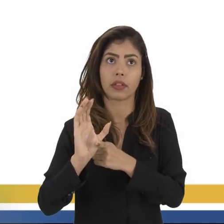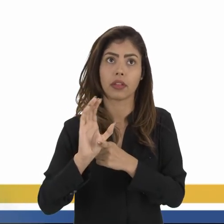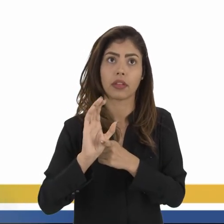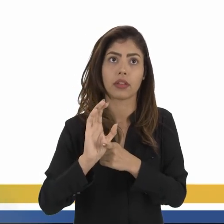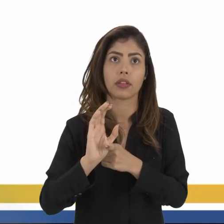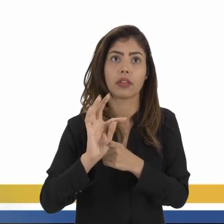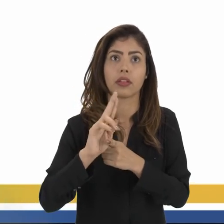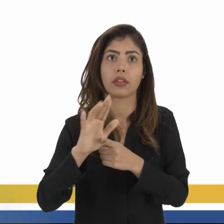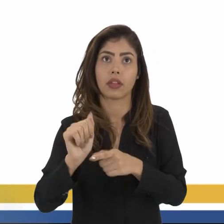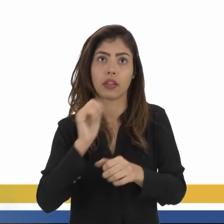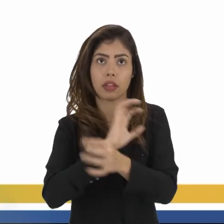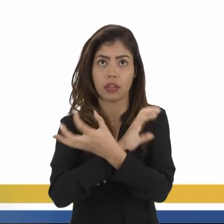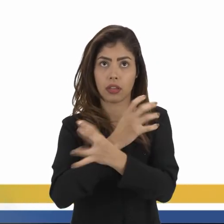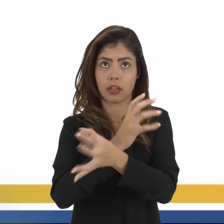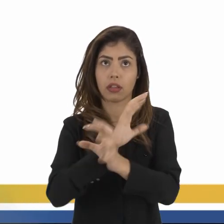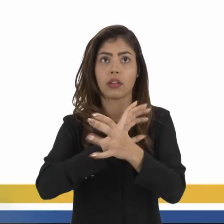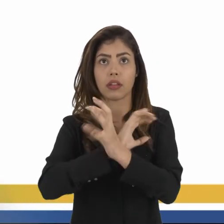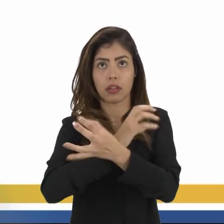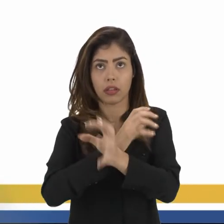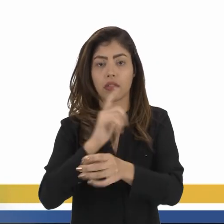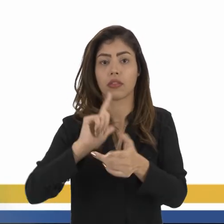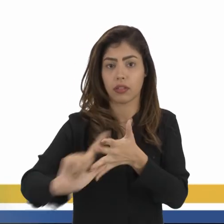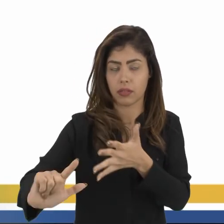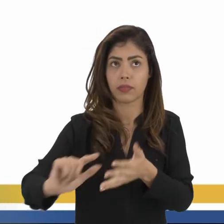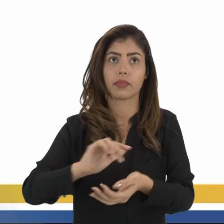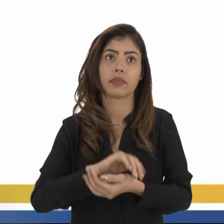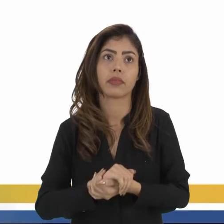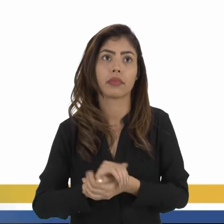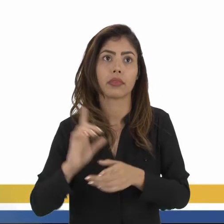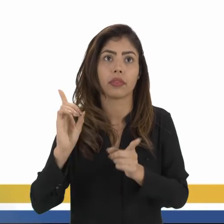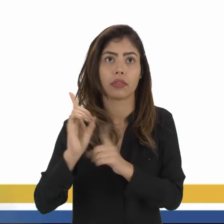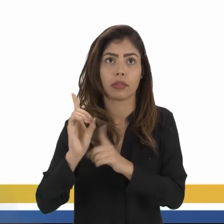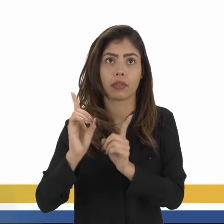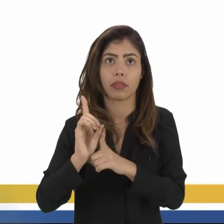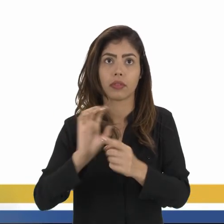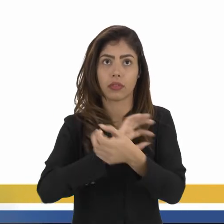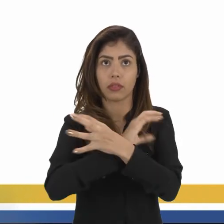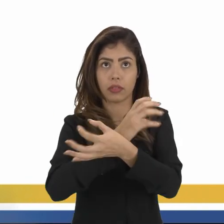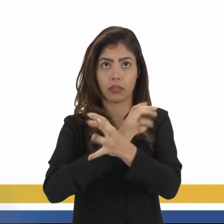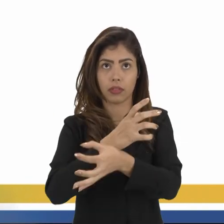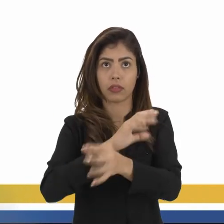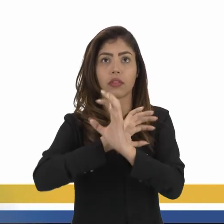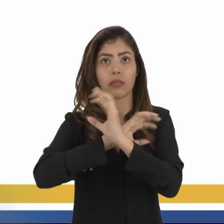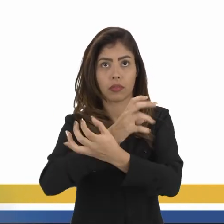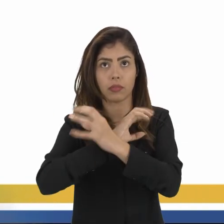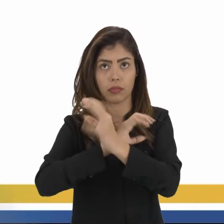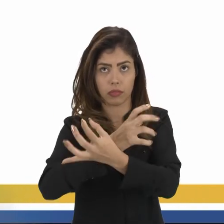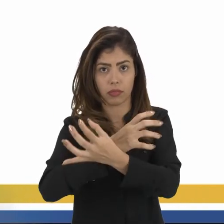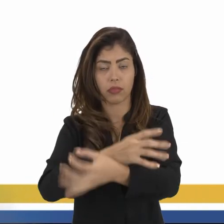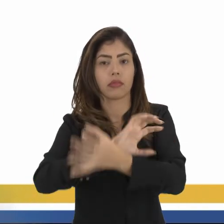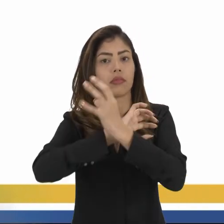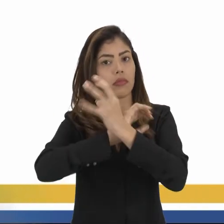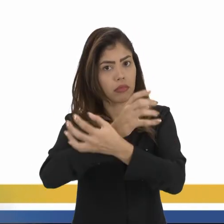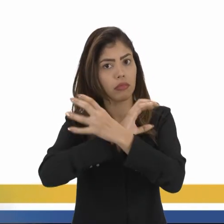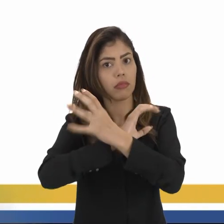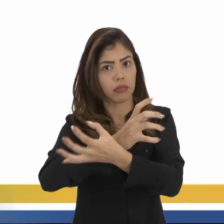estriado esquelético e liso. Letra D, dos tipos estriado esquelético e estriado